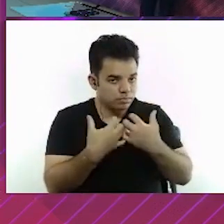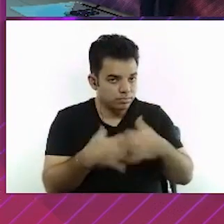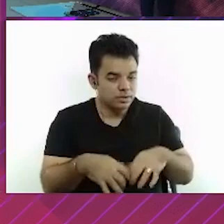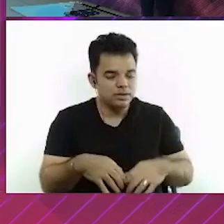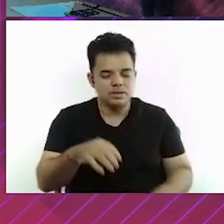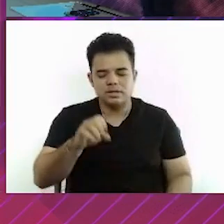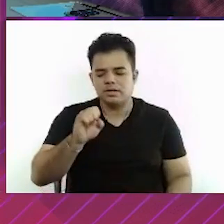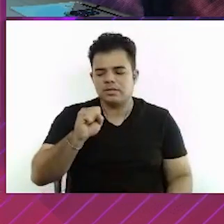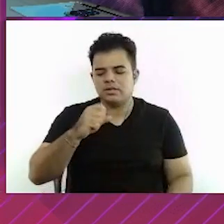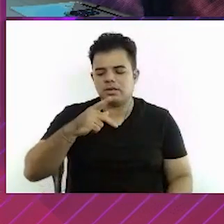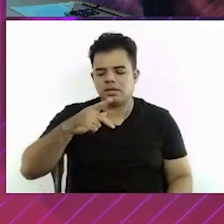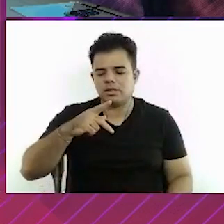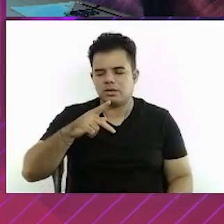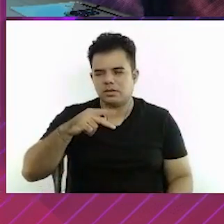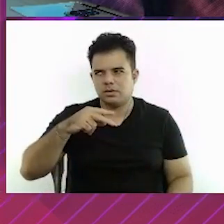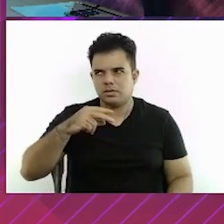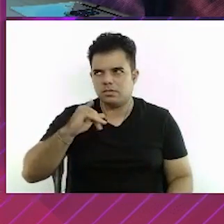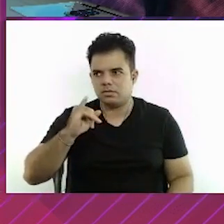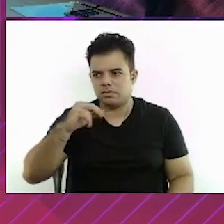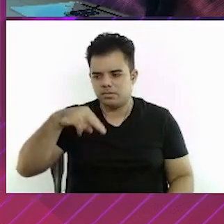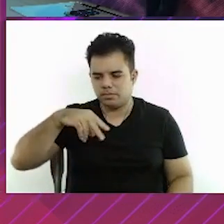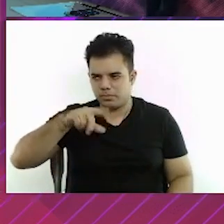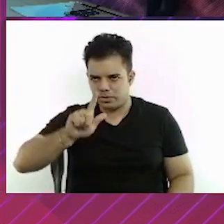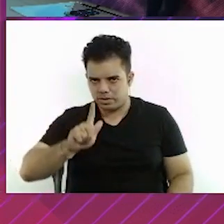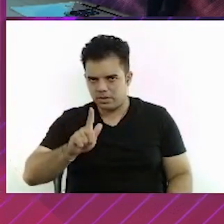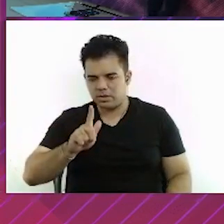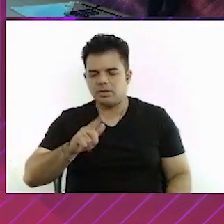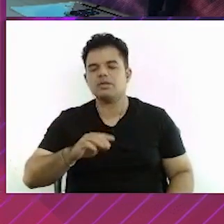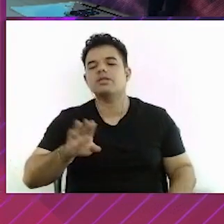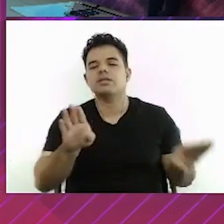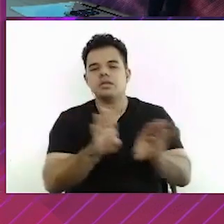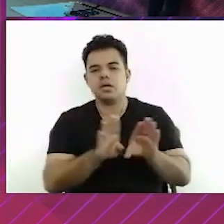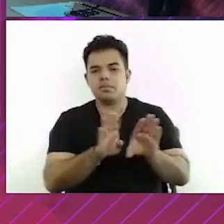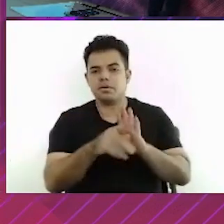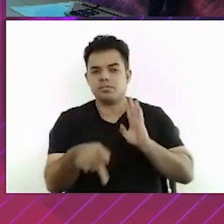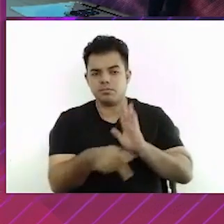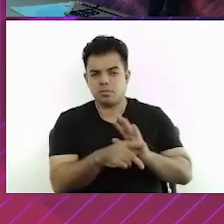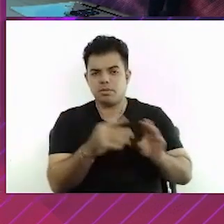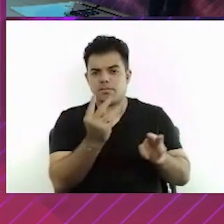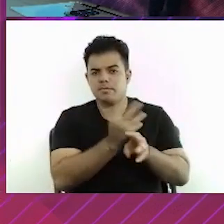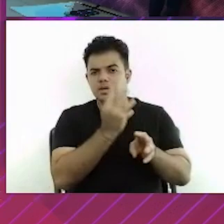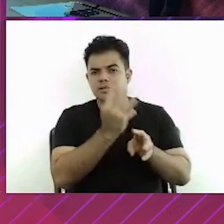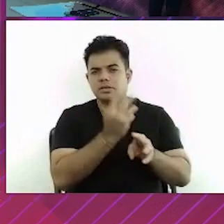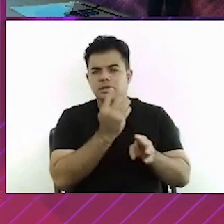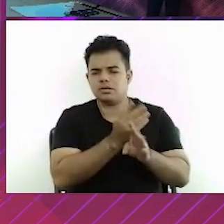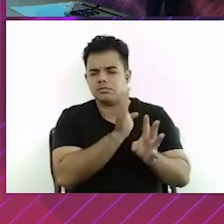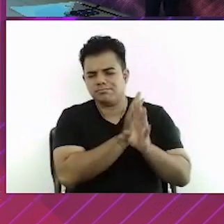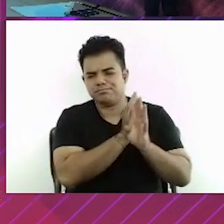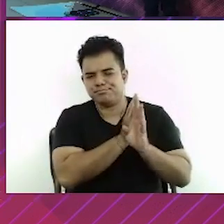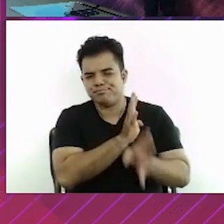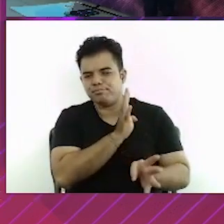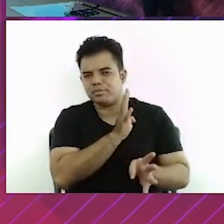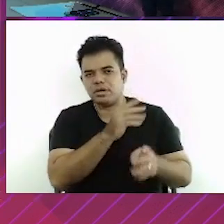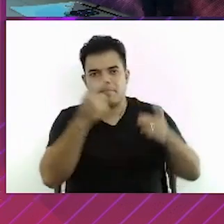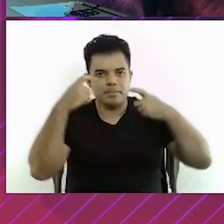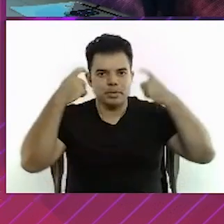já tem, por padrão, a publicação de mensagens de forma persistente. Então, você não precisa se preocupar com isso.